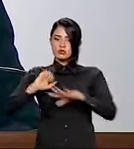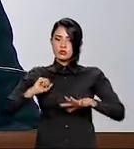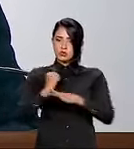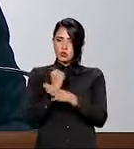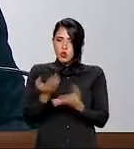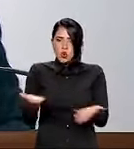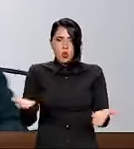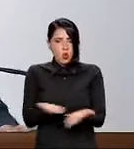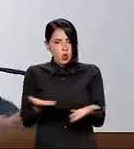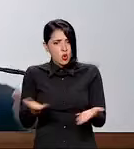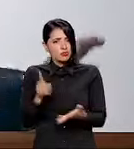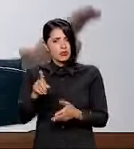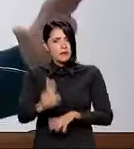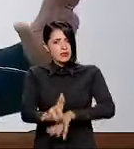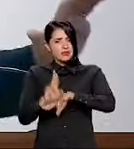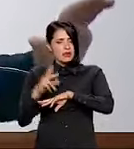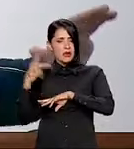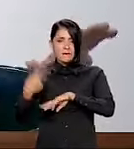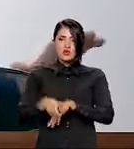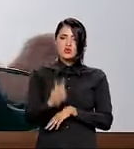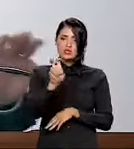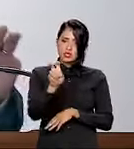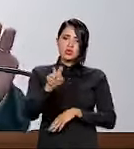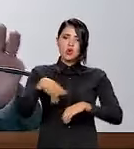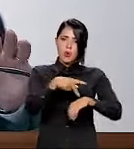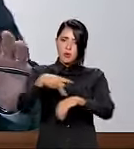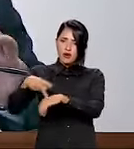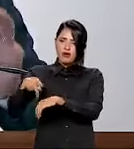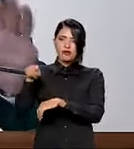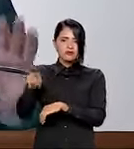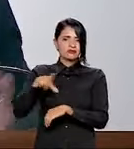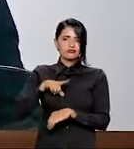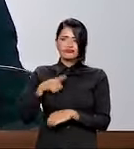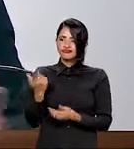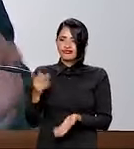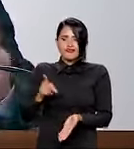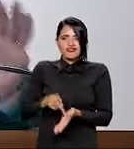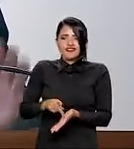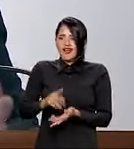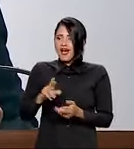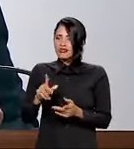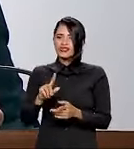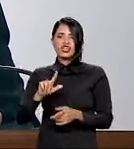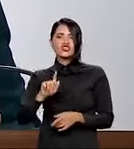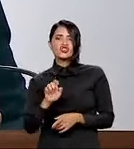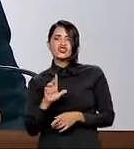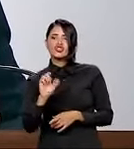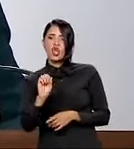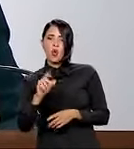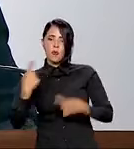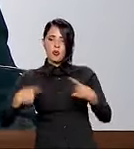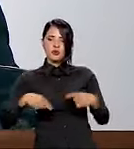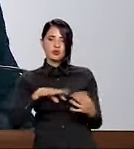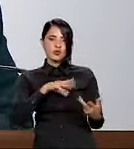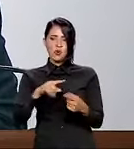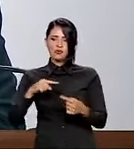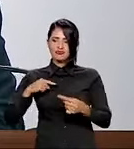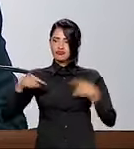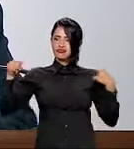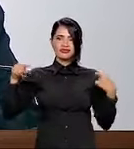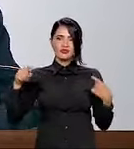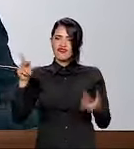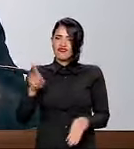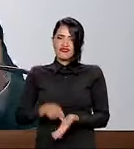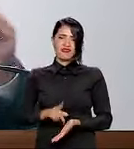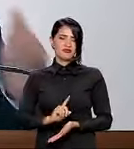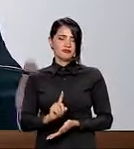hoje, sabe, representado pelos 5 países, já não é mais a verdade da geopolítica do mundo. Aquele